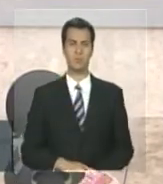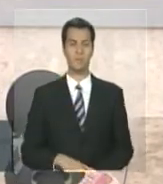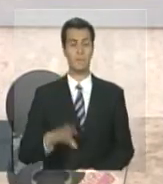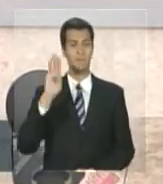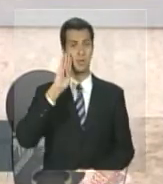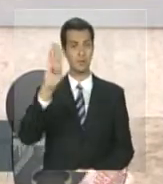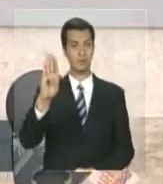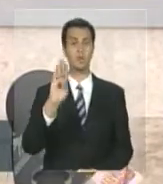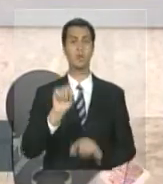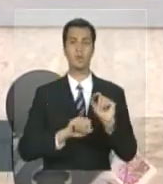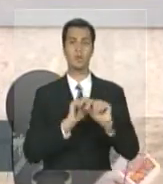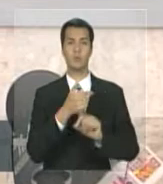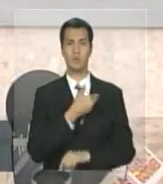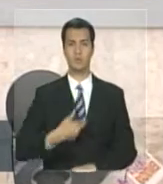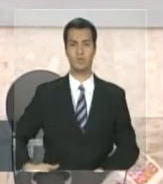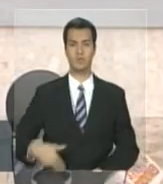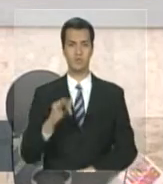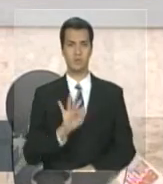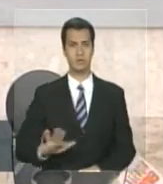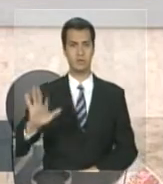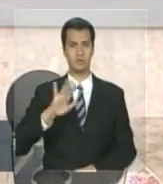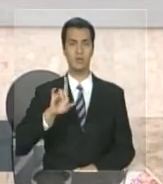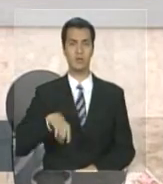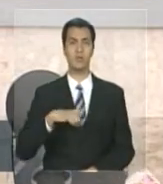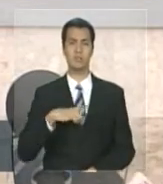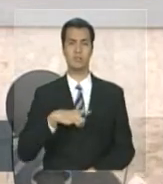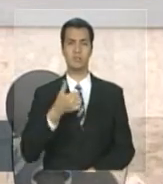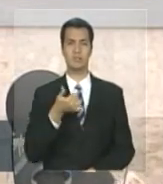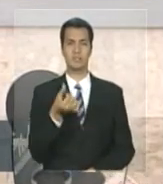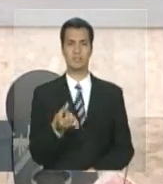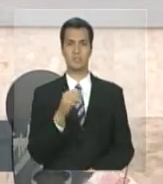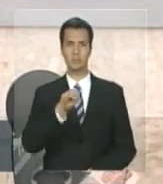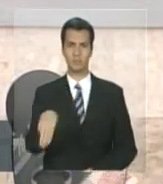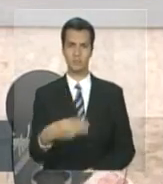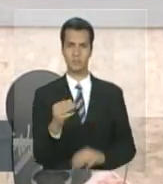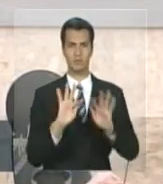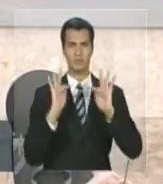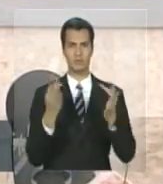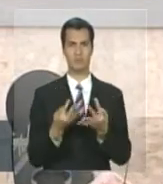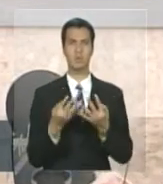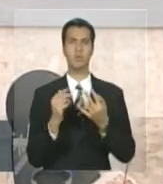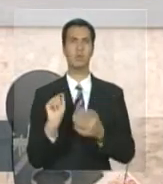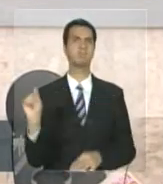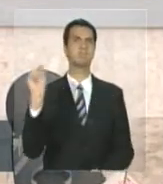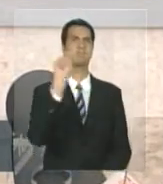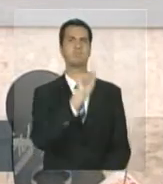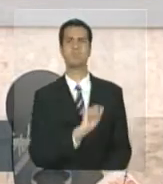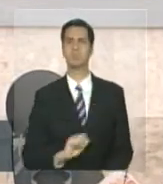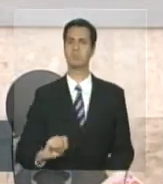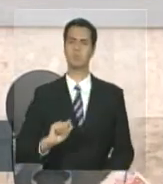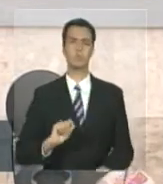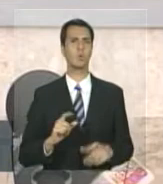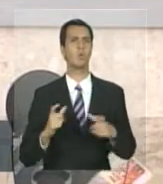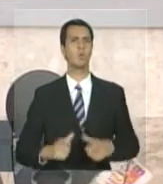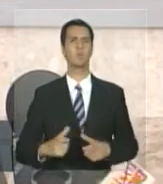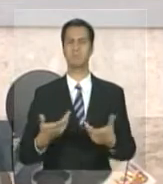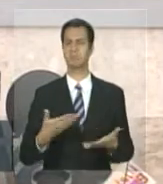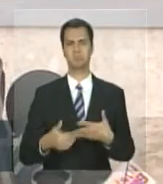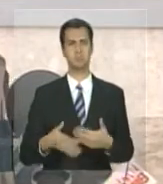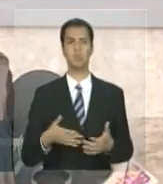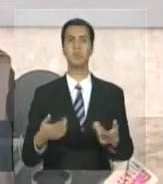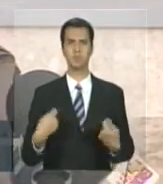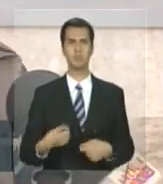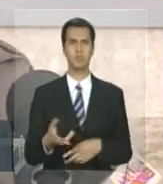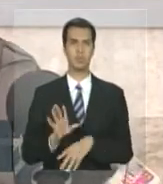prioridade do governo federal são as 16 milhões de famílias, independente de onde elas estejam. Elas se concentram mais